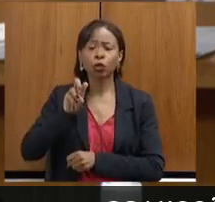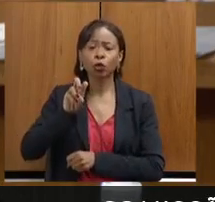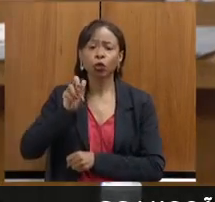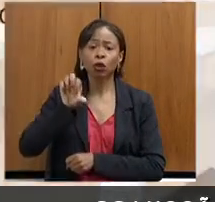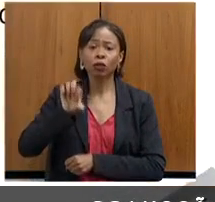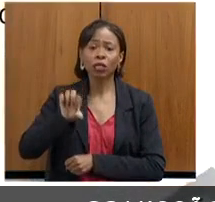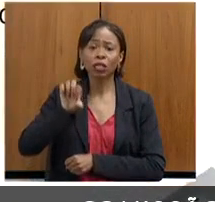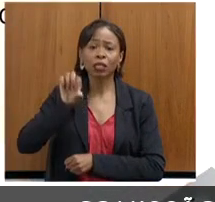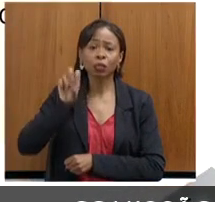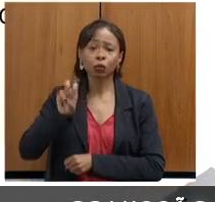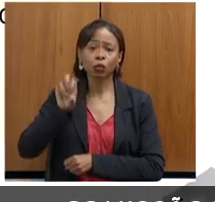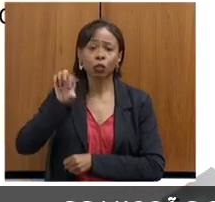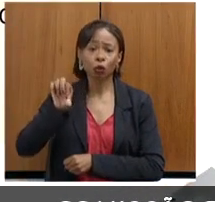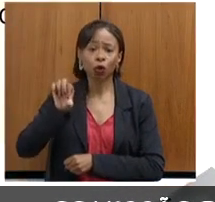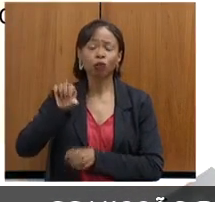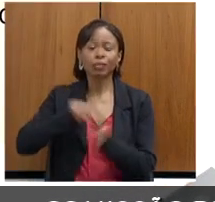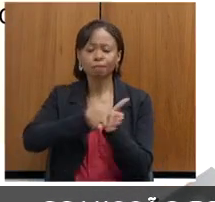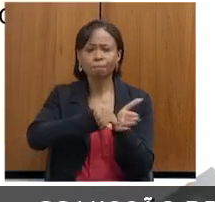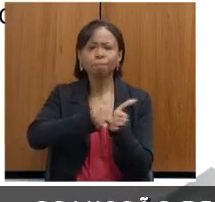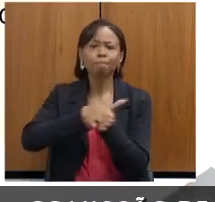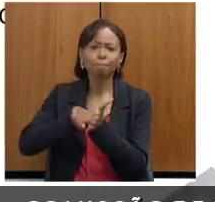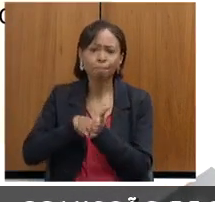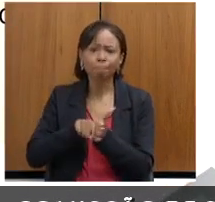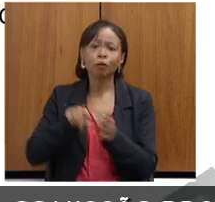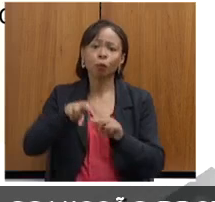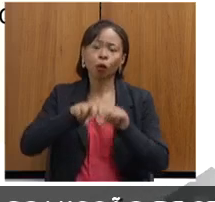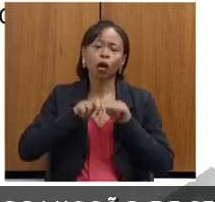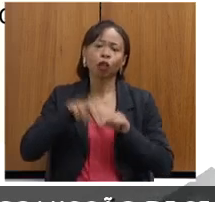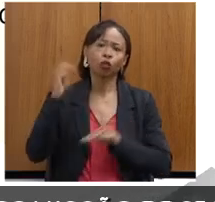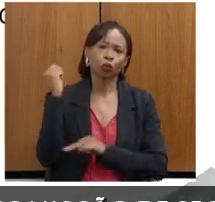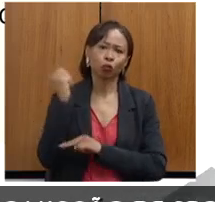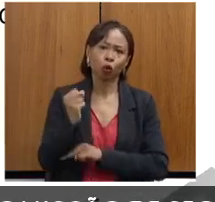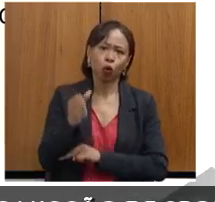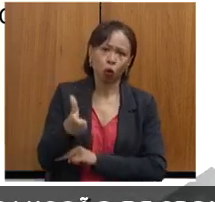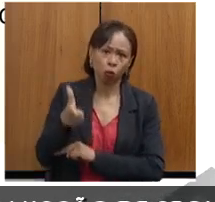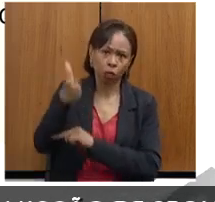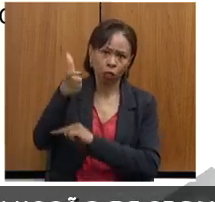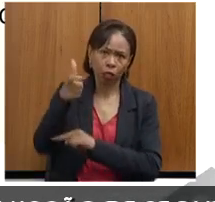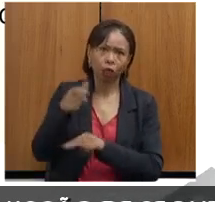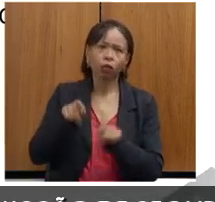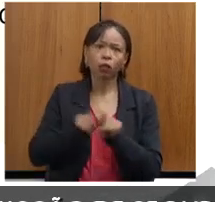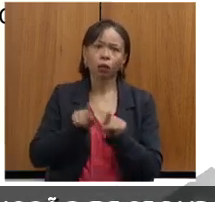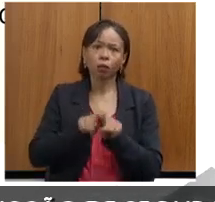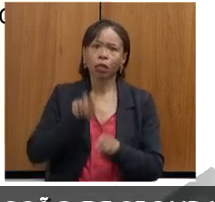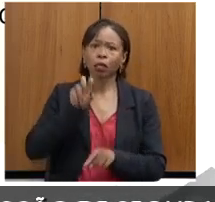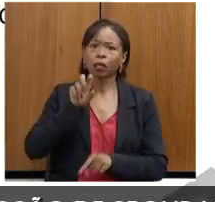5.959 inquéritos instaurados pela prática de homicídio em razão disto